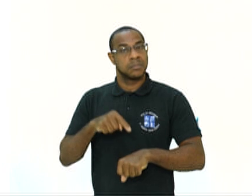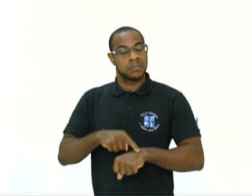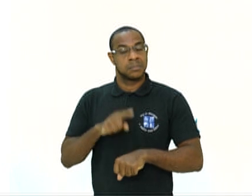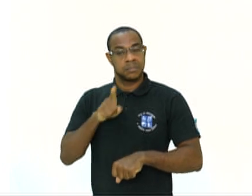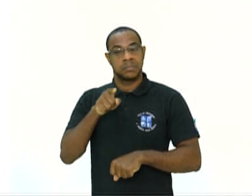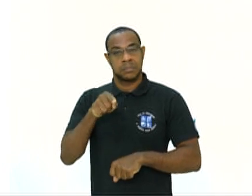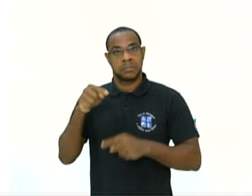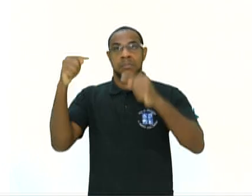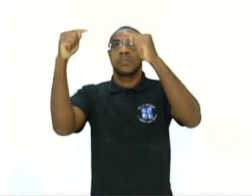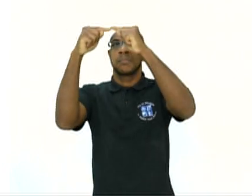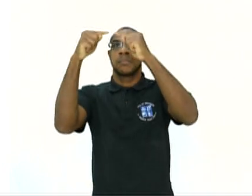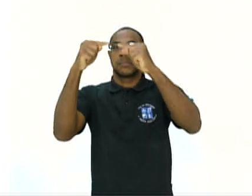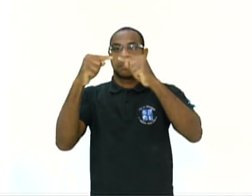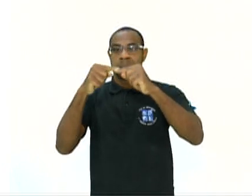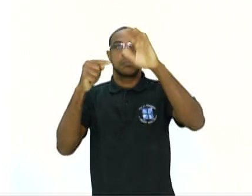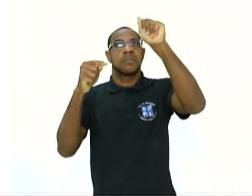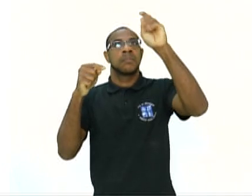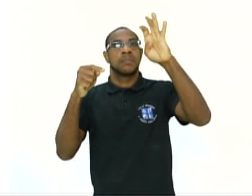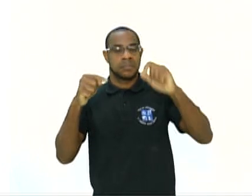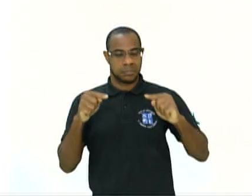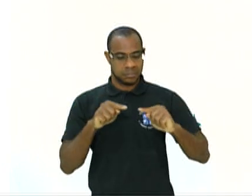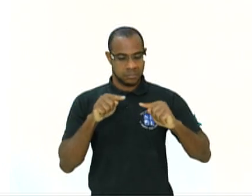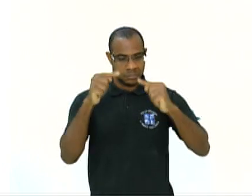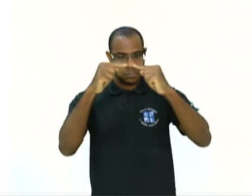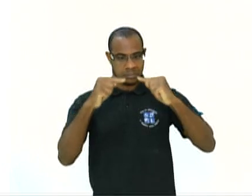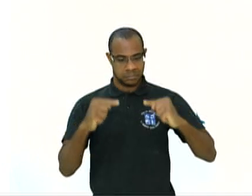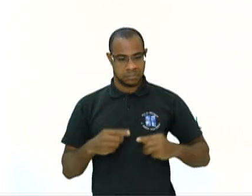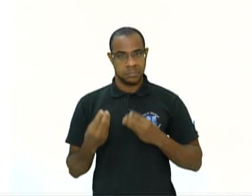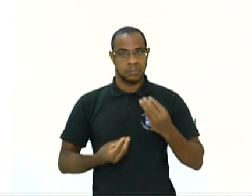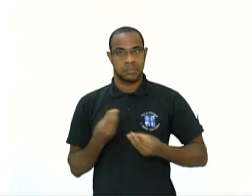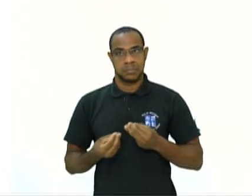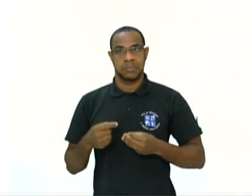relação. A informação está no slide anterior, a gente já retorna.